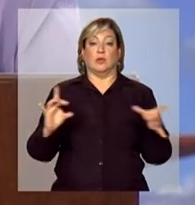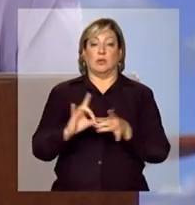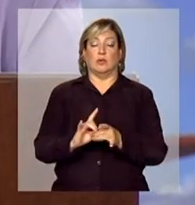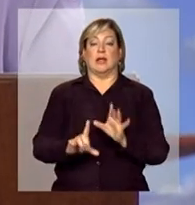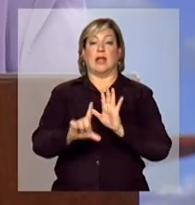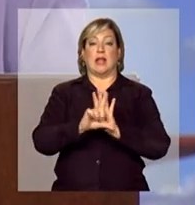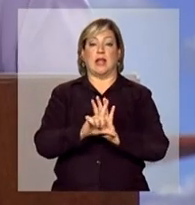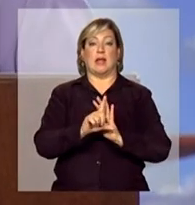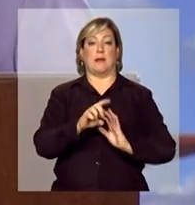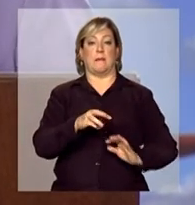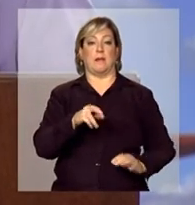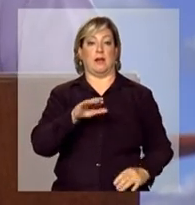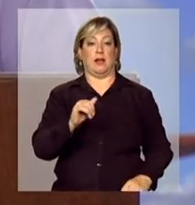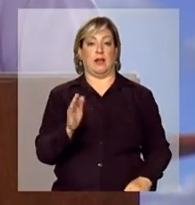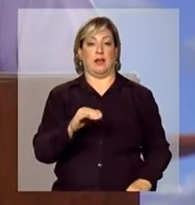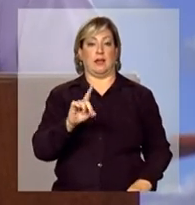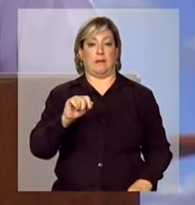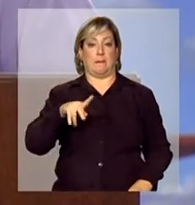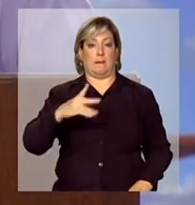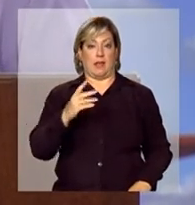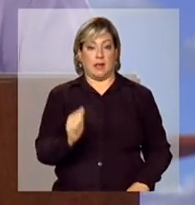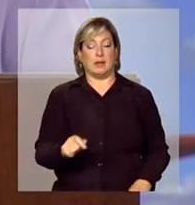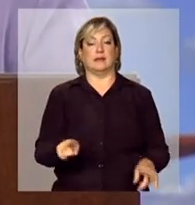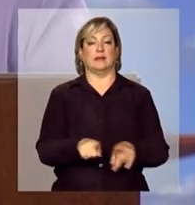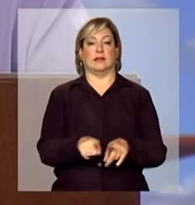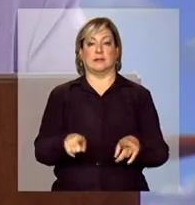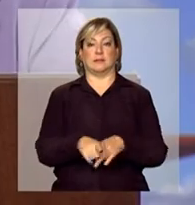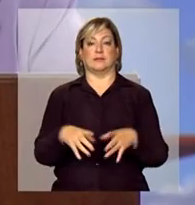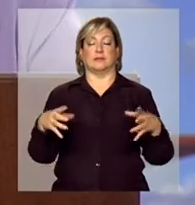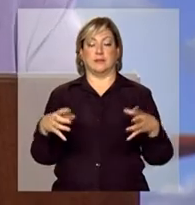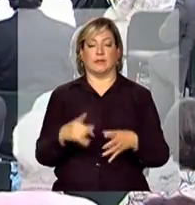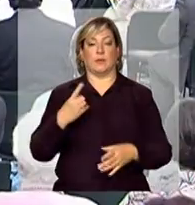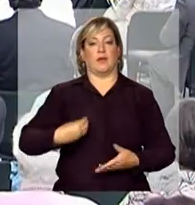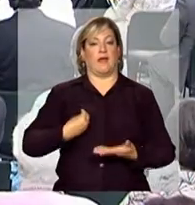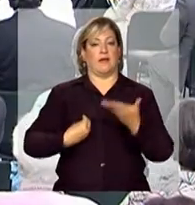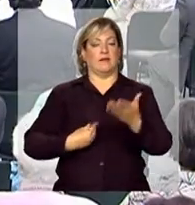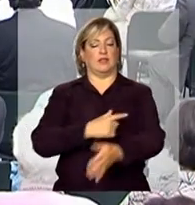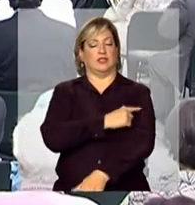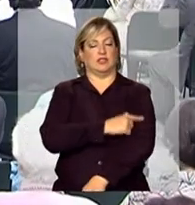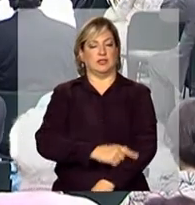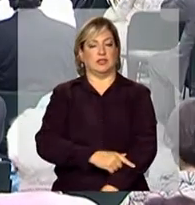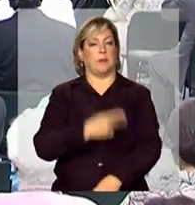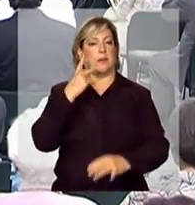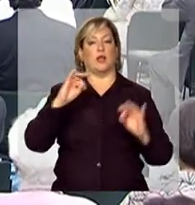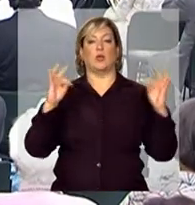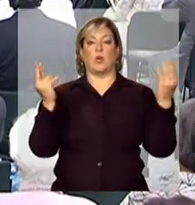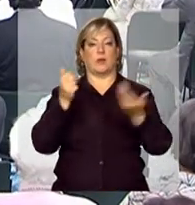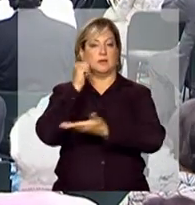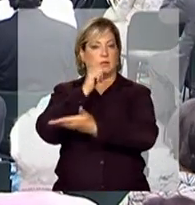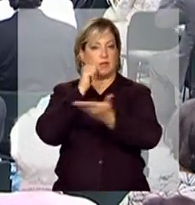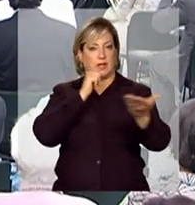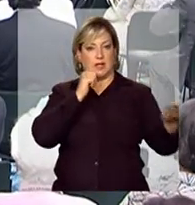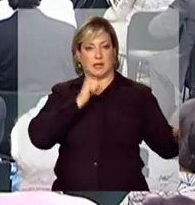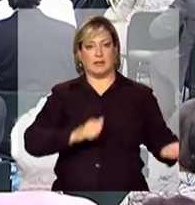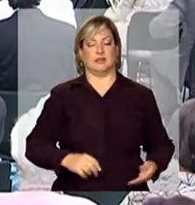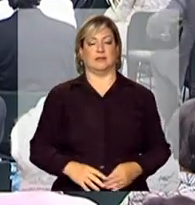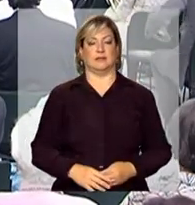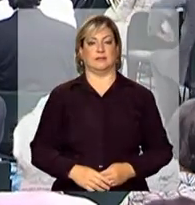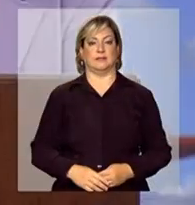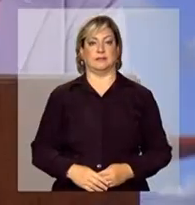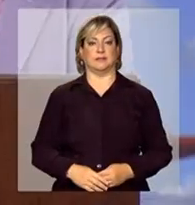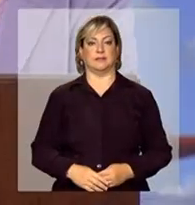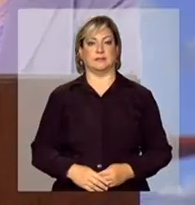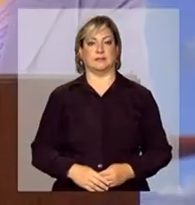da Lei Maria da Penha EA garantia de uma vida digna para todas as mulheres